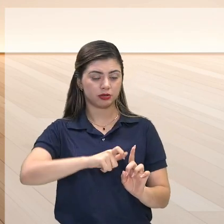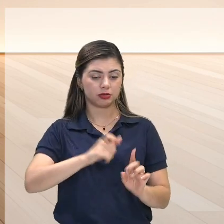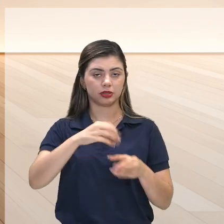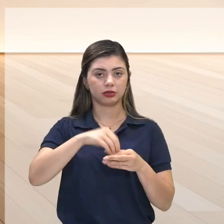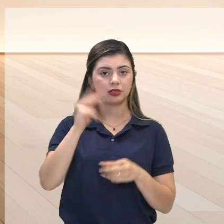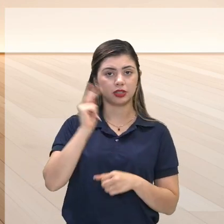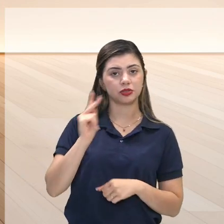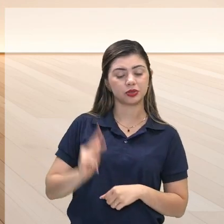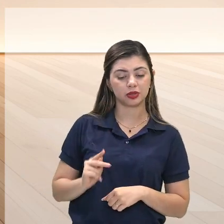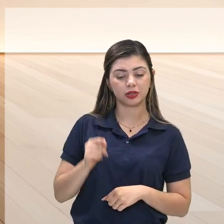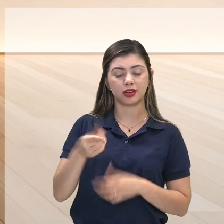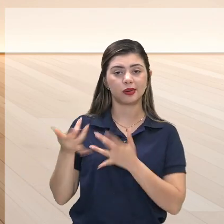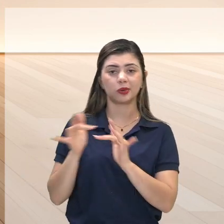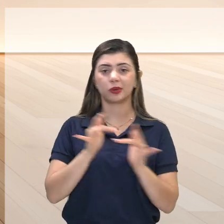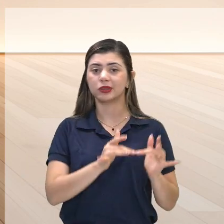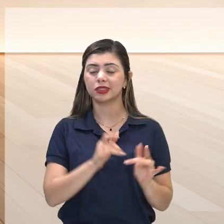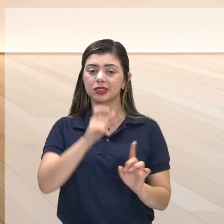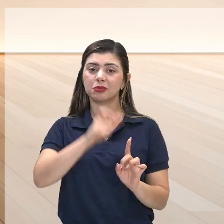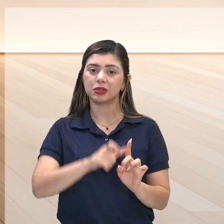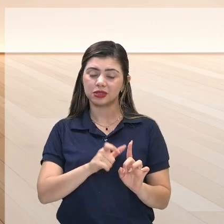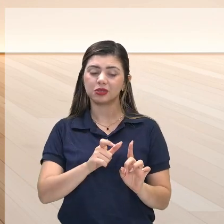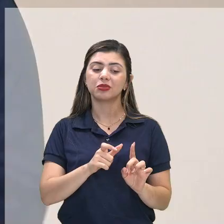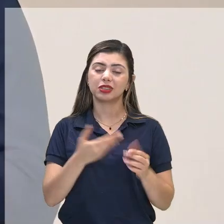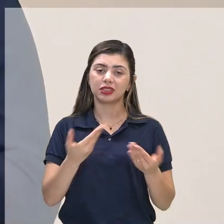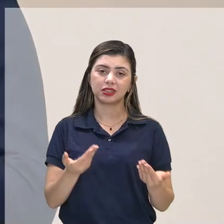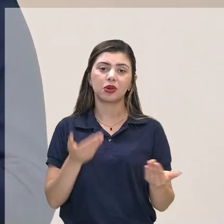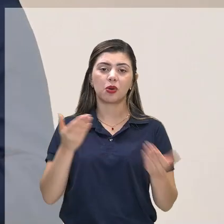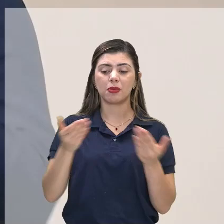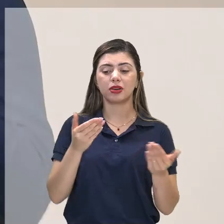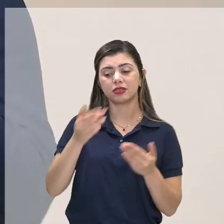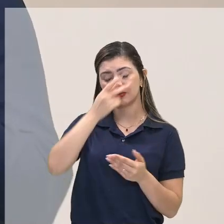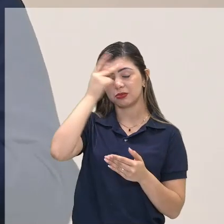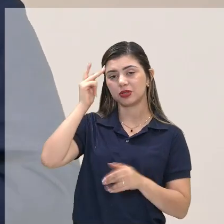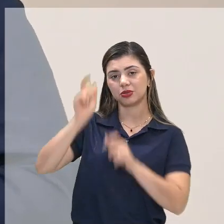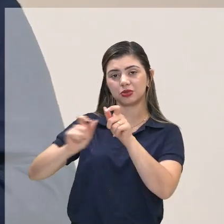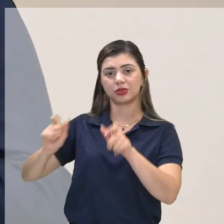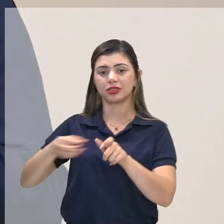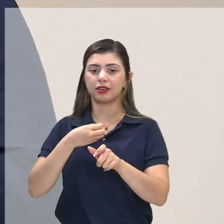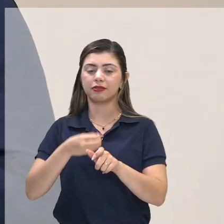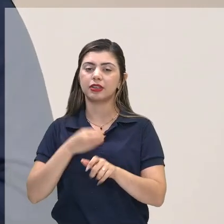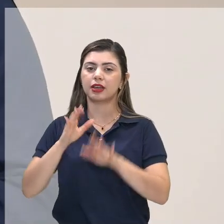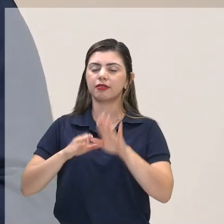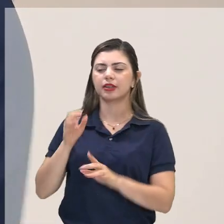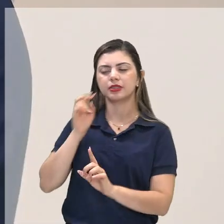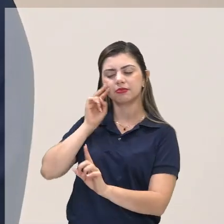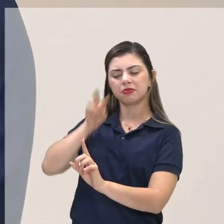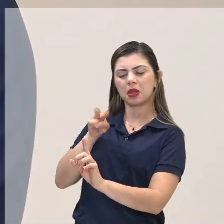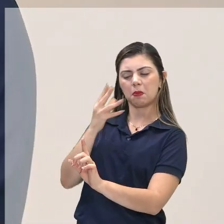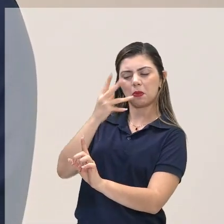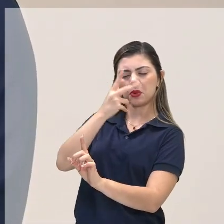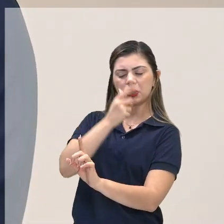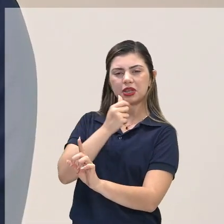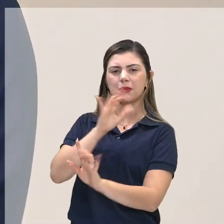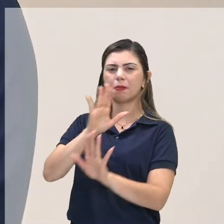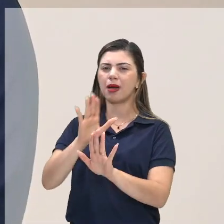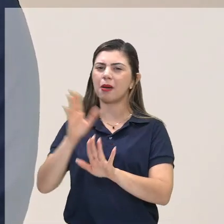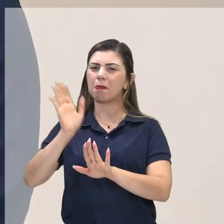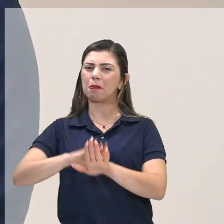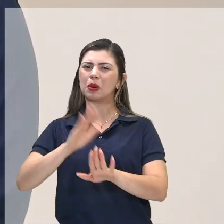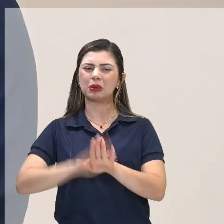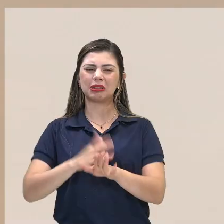infelizmente, dentro daquela perspectiva, reflete também o que a gente tem no cotidiano, que são pessoas que são bonitas por fora, mas por dentro, acho que não são muito,